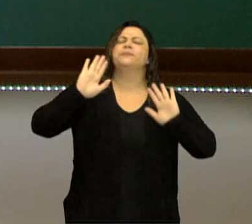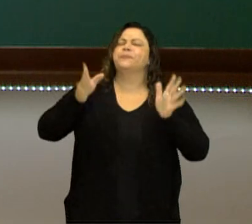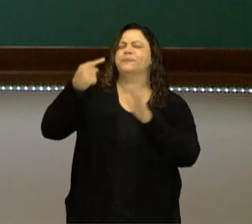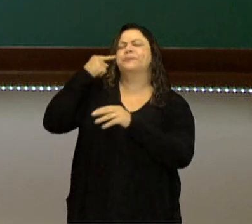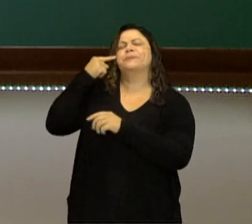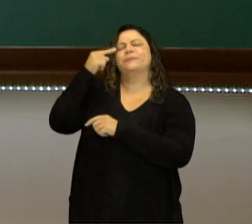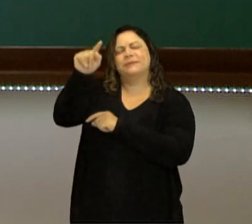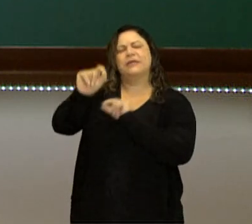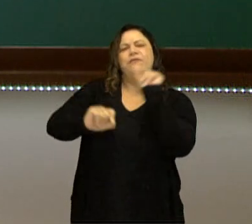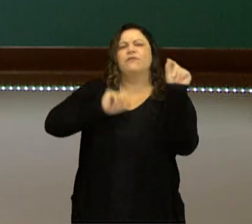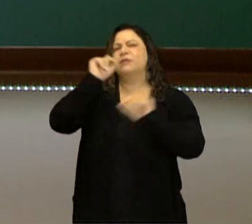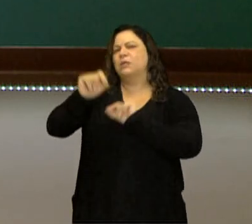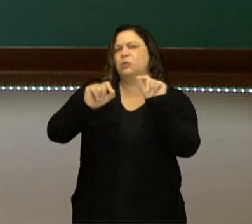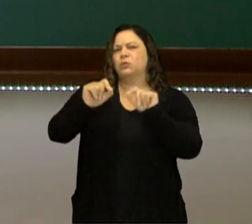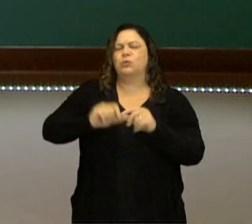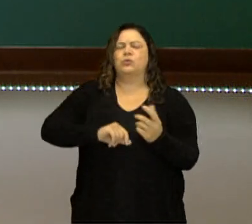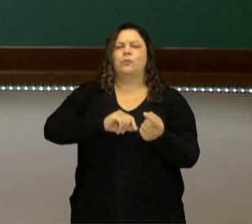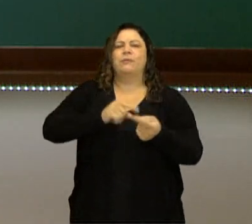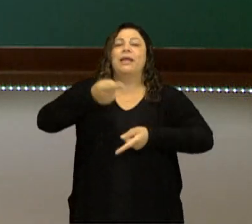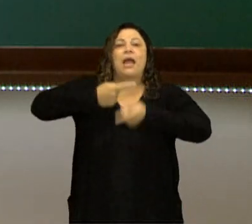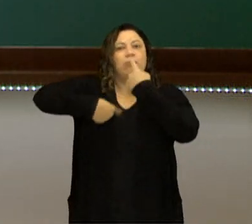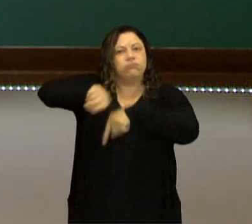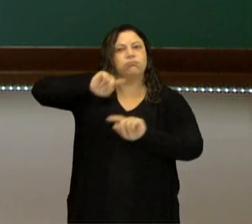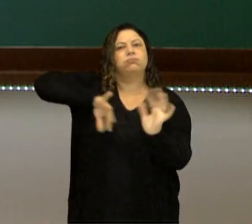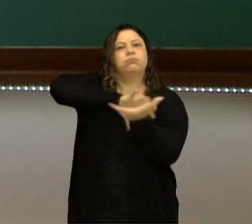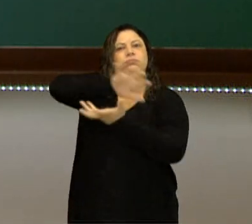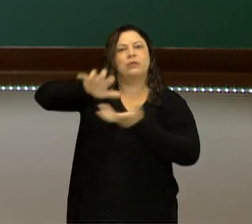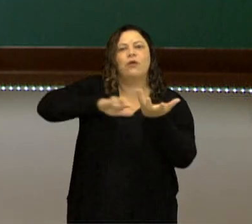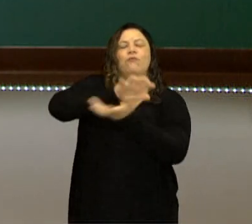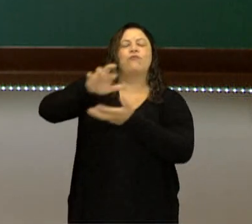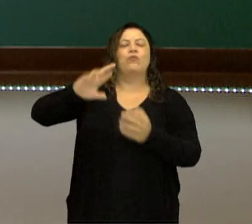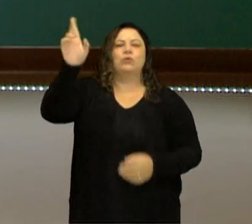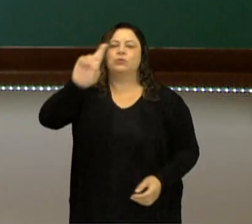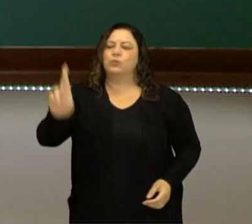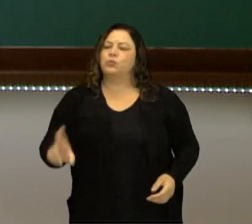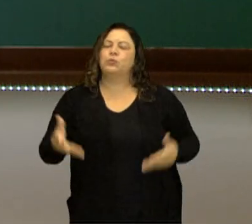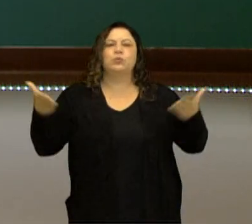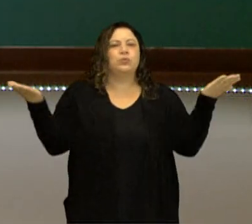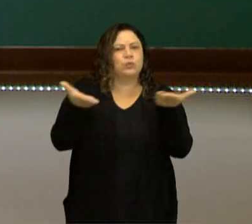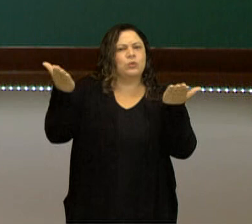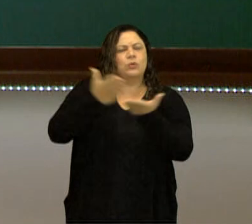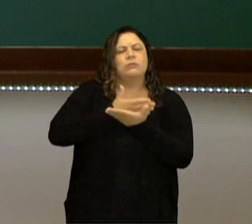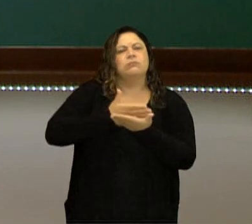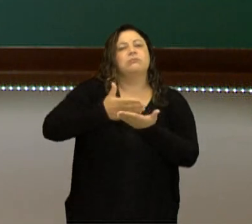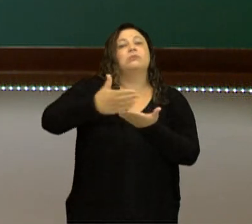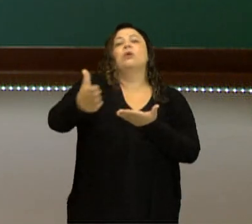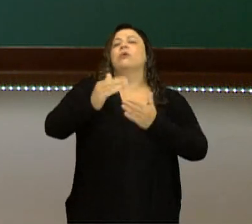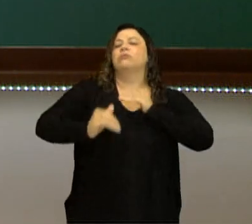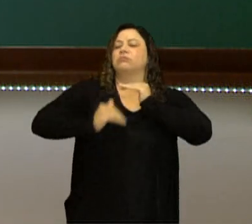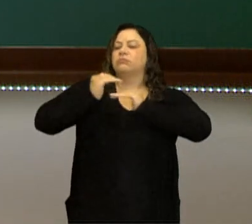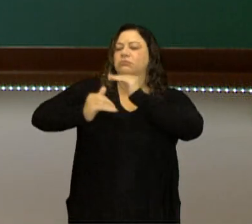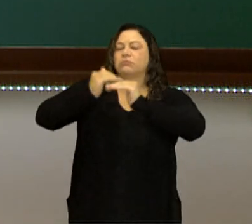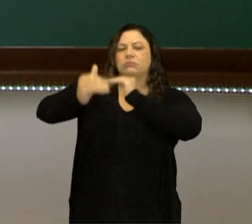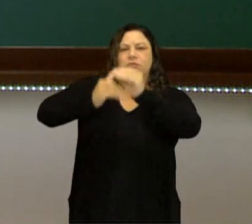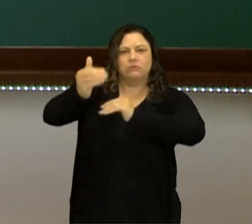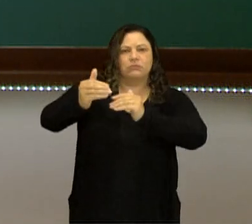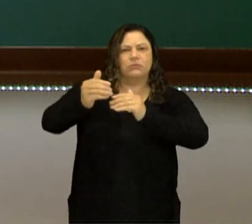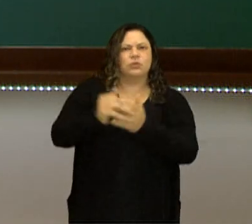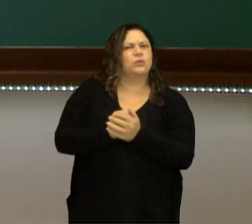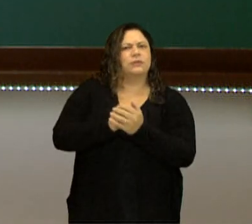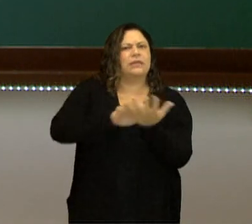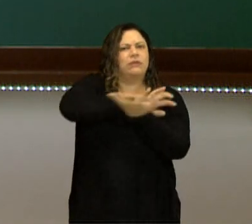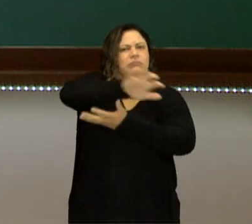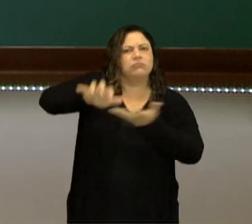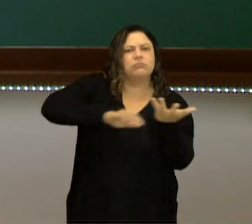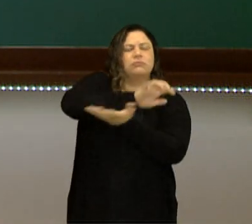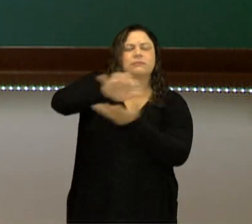ouvido falar sobre a Revolução Russa e hoje a gente vai ver como é que se inicia esse processo revolucionário. O